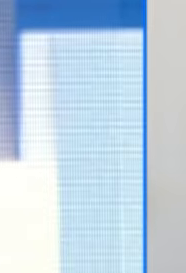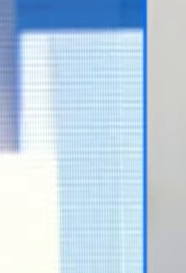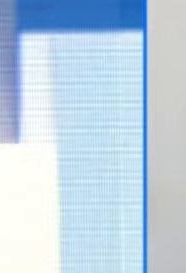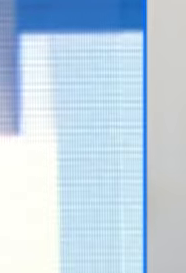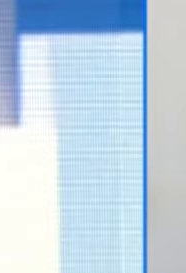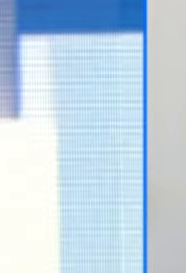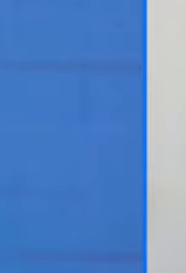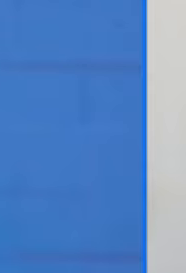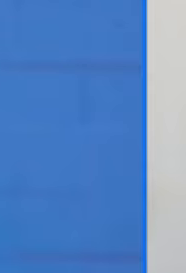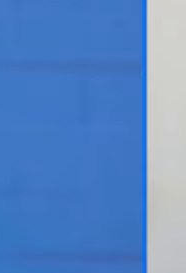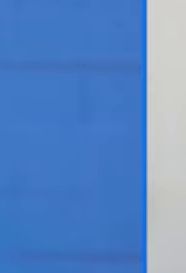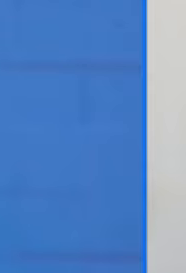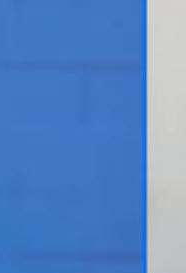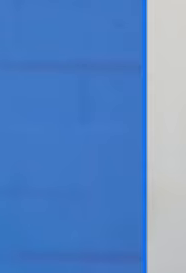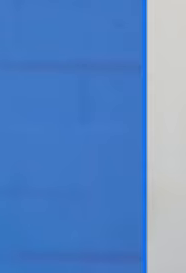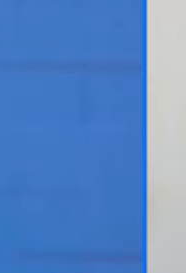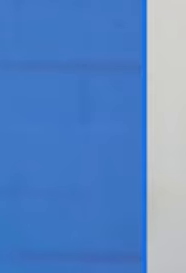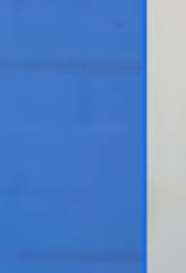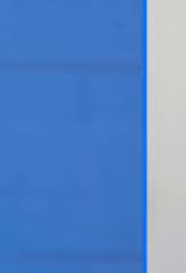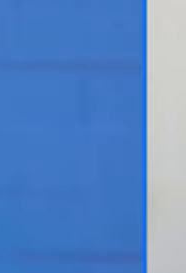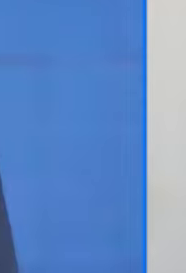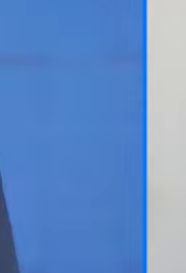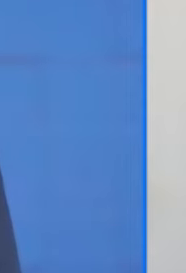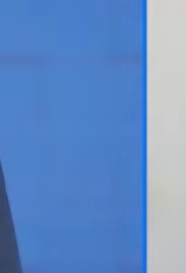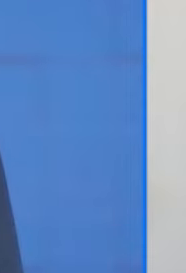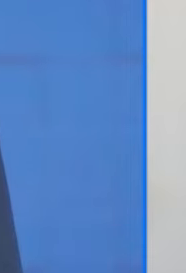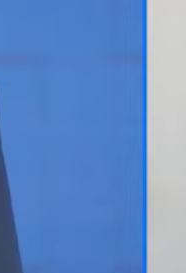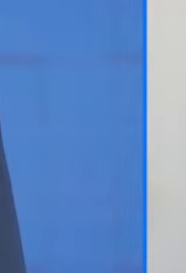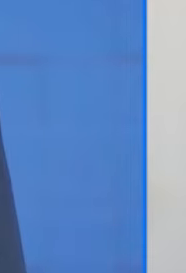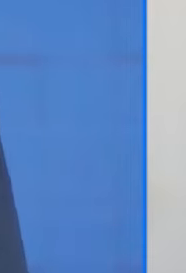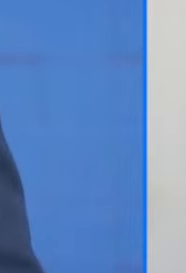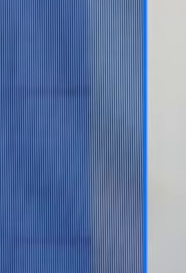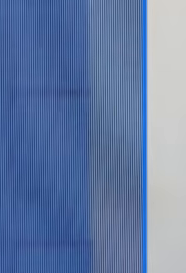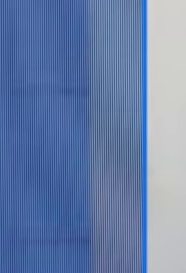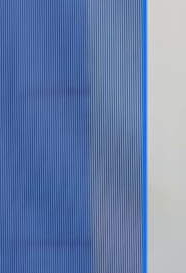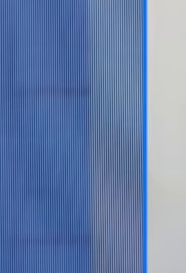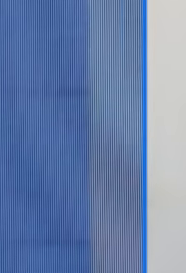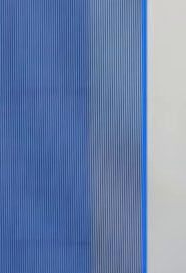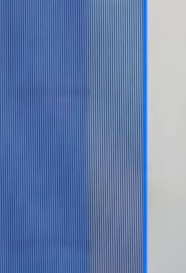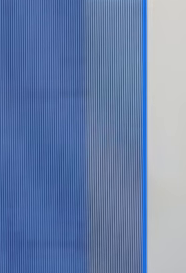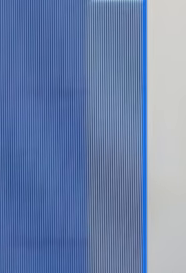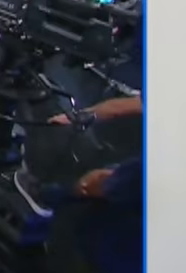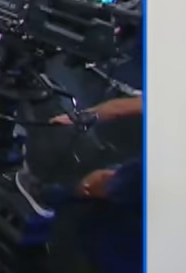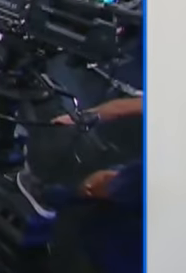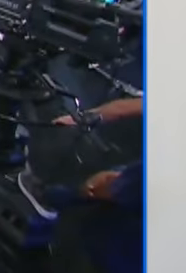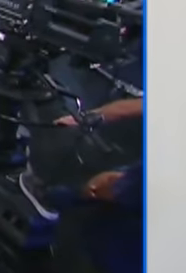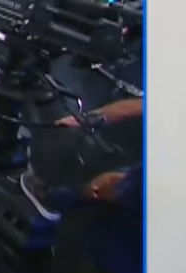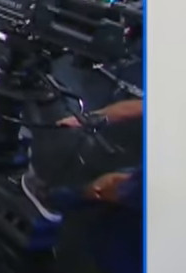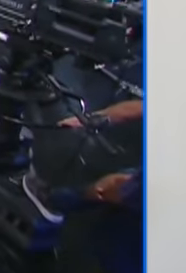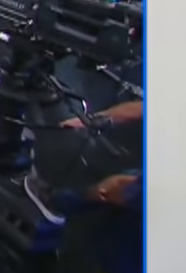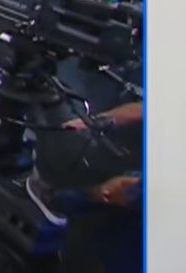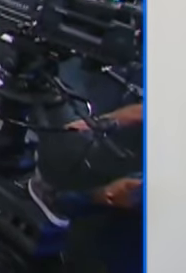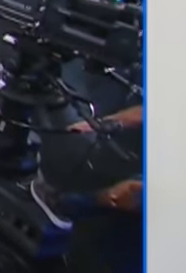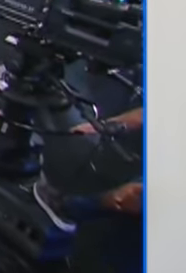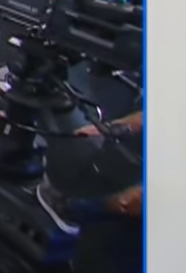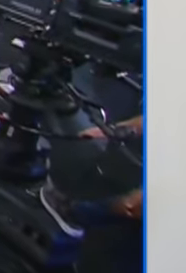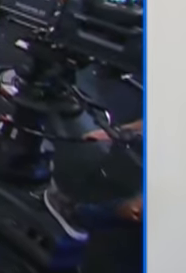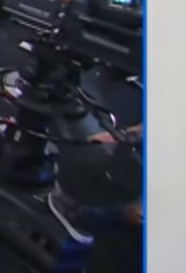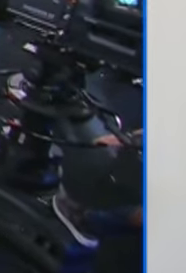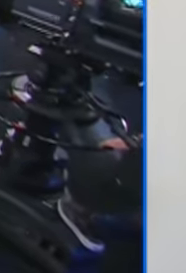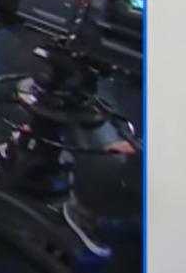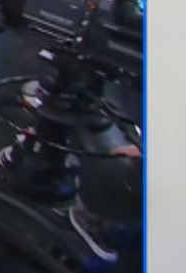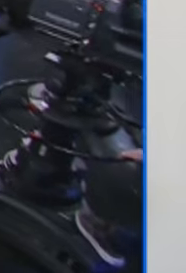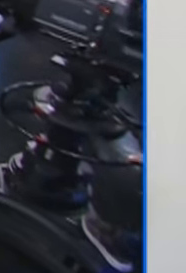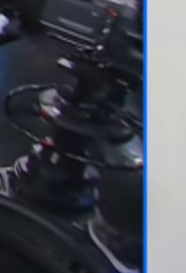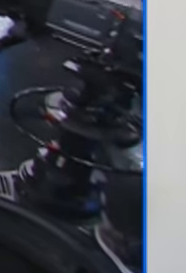promovem discurso de ódio, eles têm que ser punidos, têm que ser fechados, né? Enfim, é preciso garantir essa moderação.